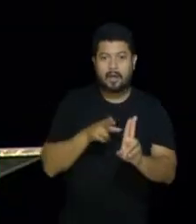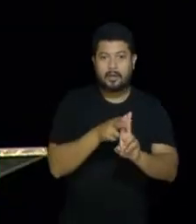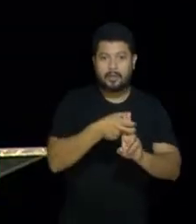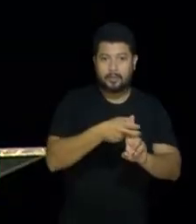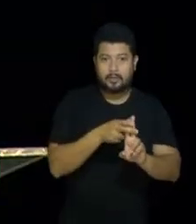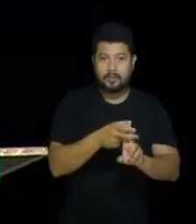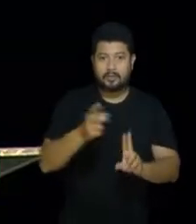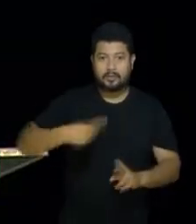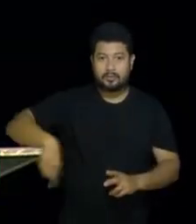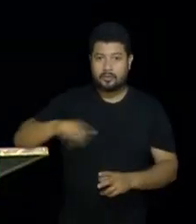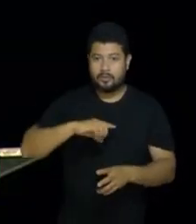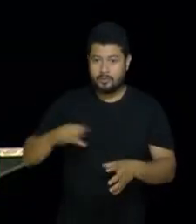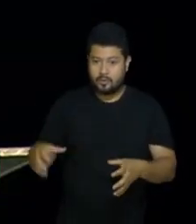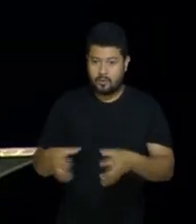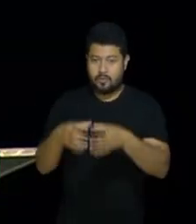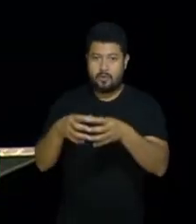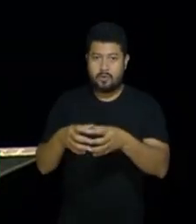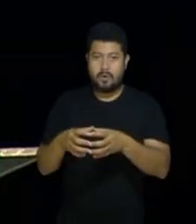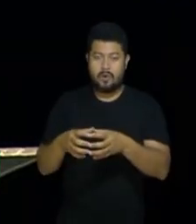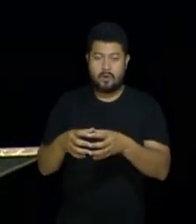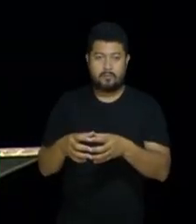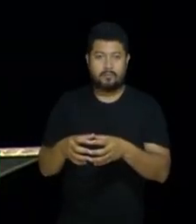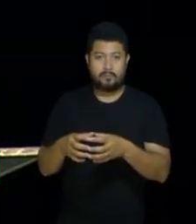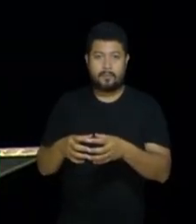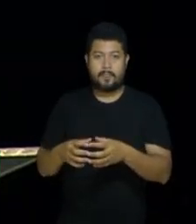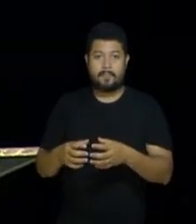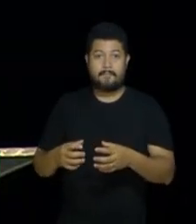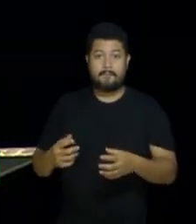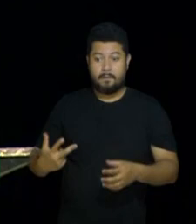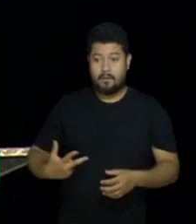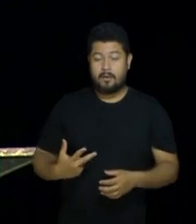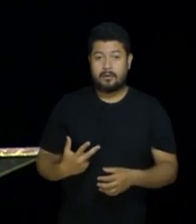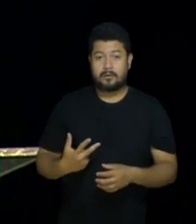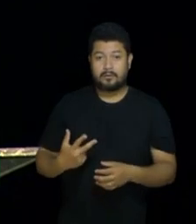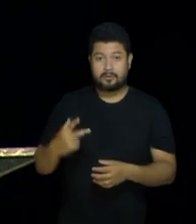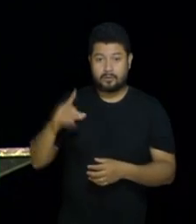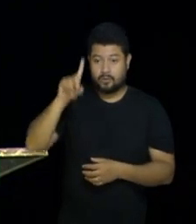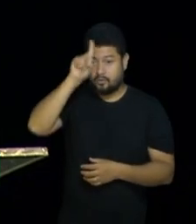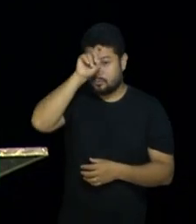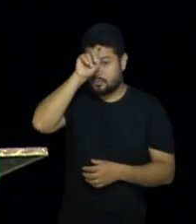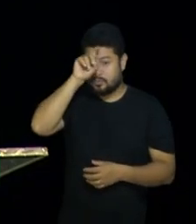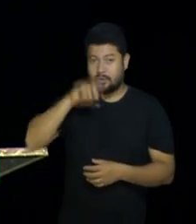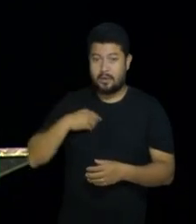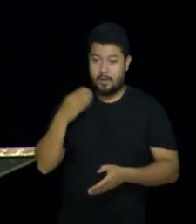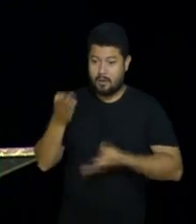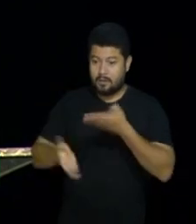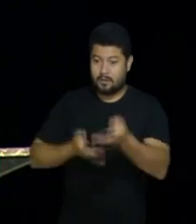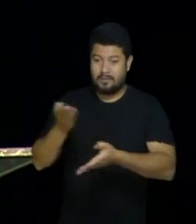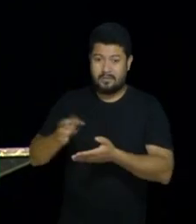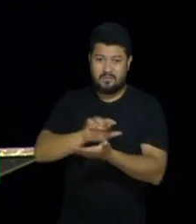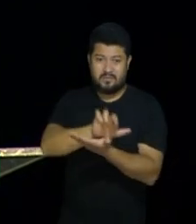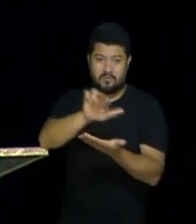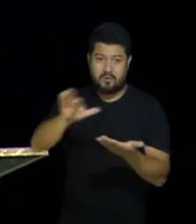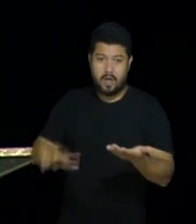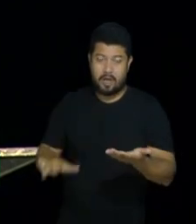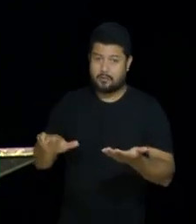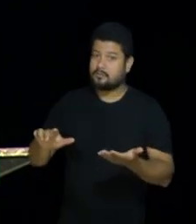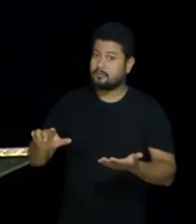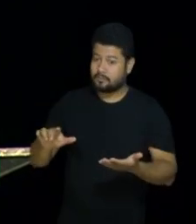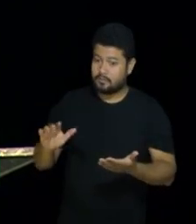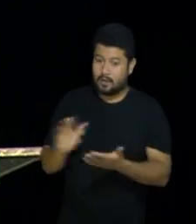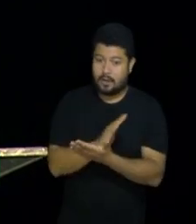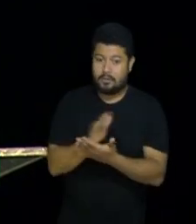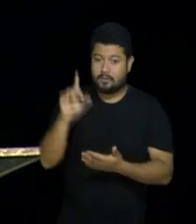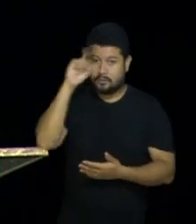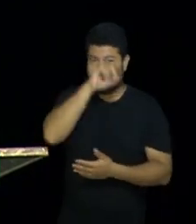somos um hospital de alta complexidade, então nós temos mais de 30 especialidades que nós atendemos. A maioria dos pacientes que